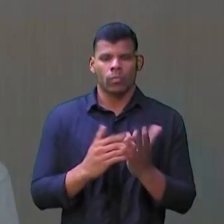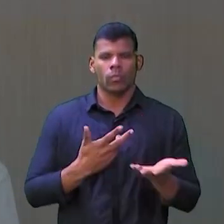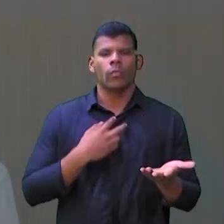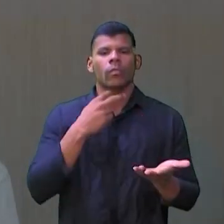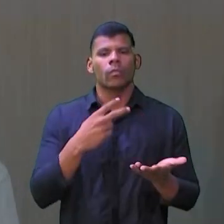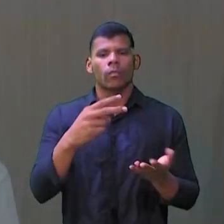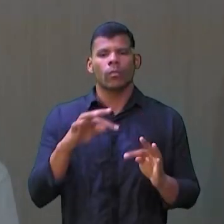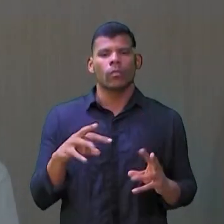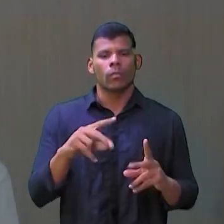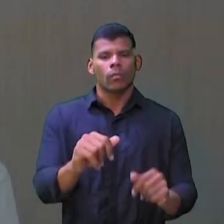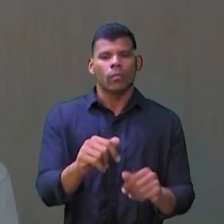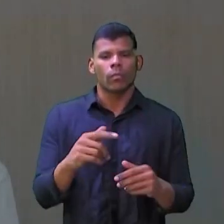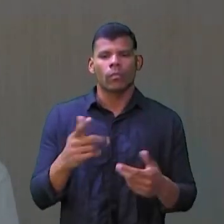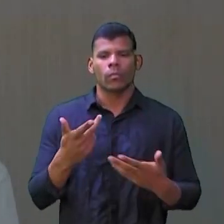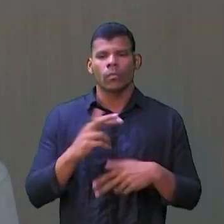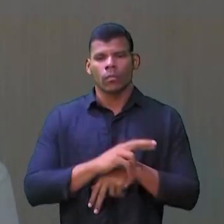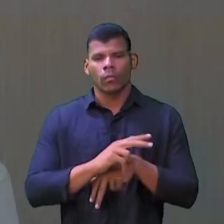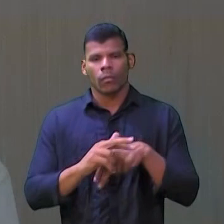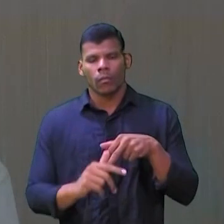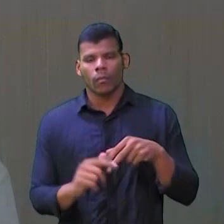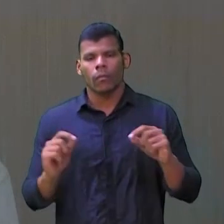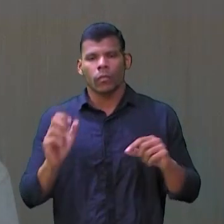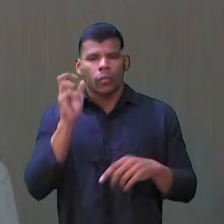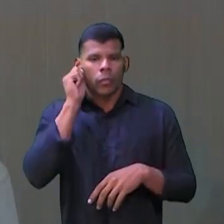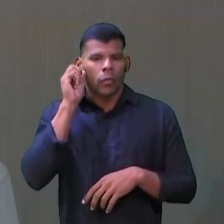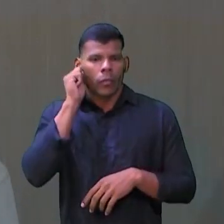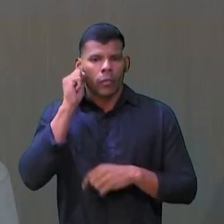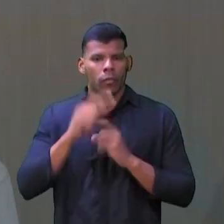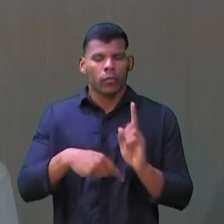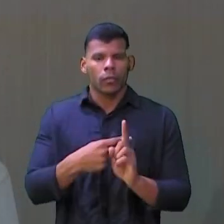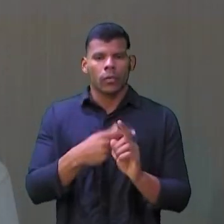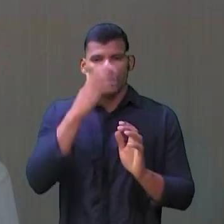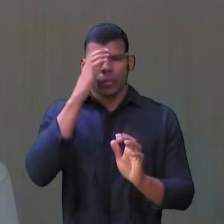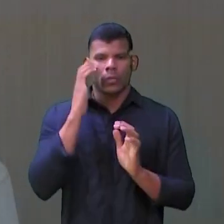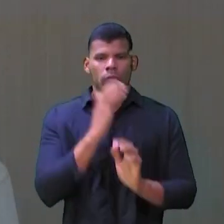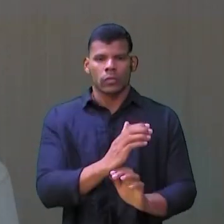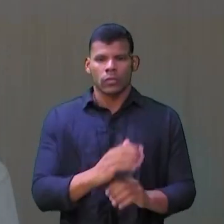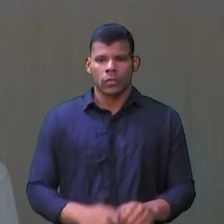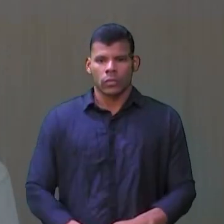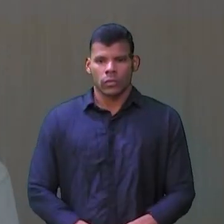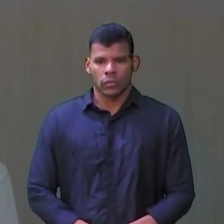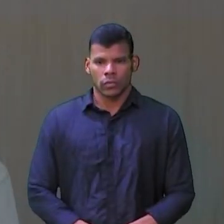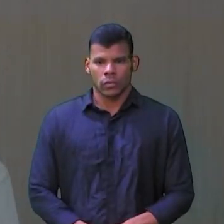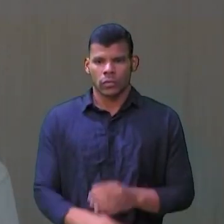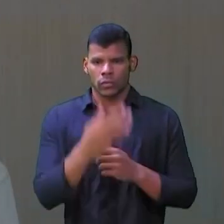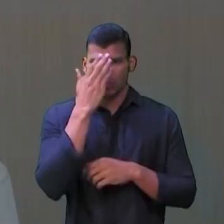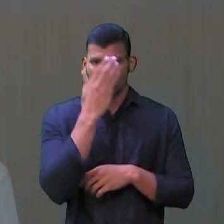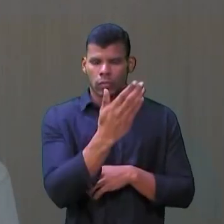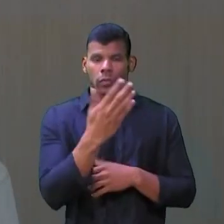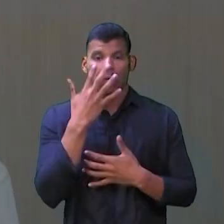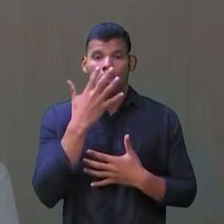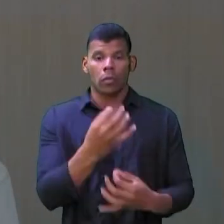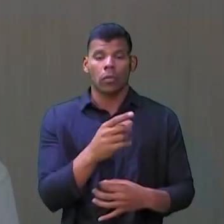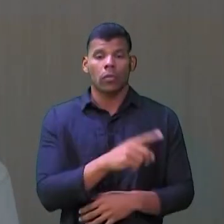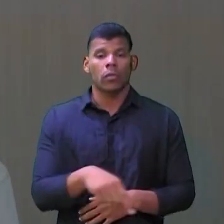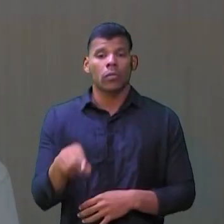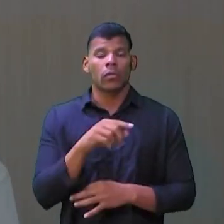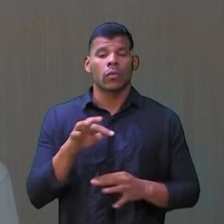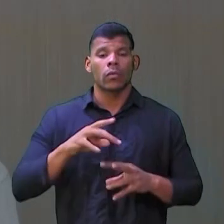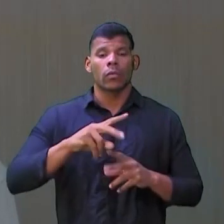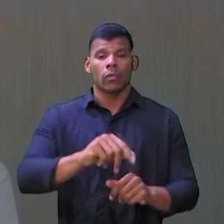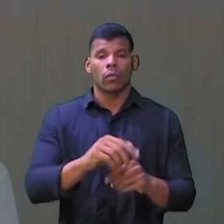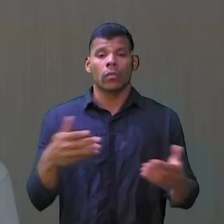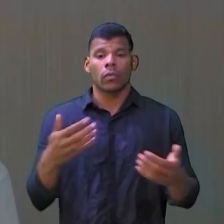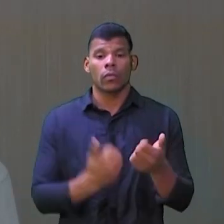vozes, independente do gênero, sejam ouvidas e respeitadas. Agradeço a atenção de todos e conto